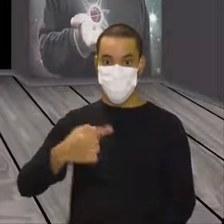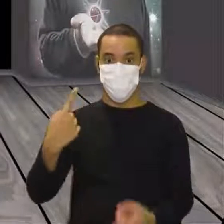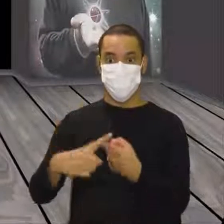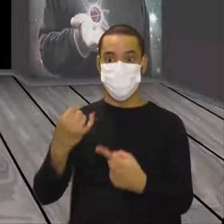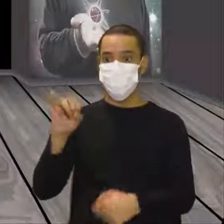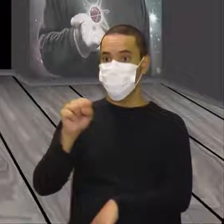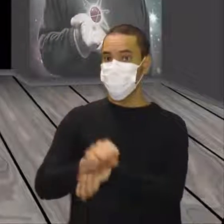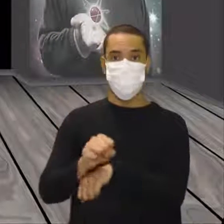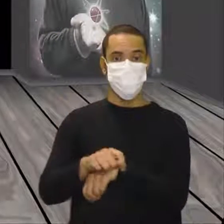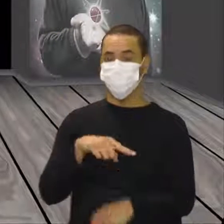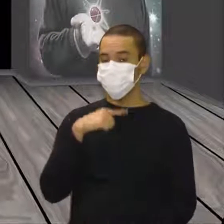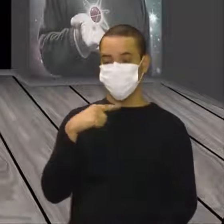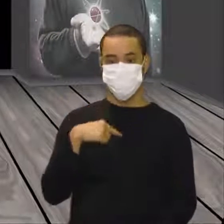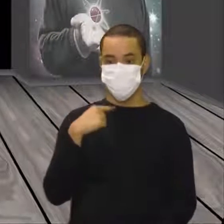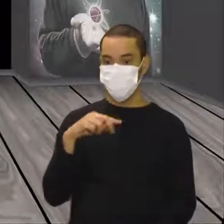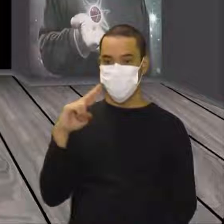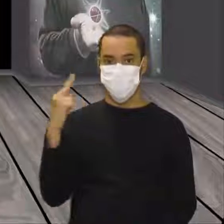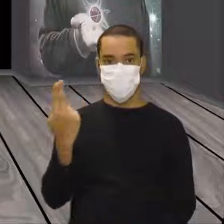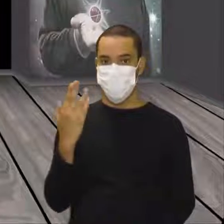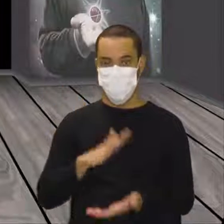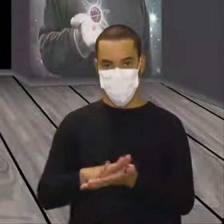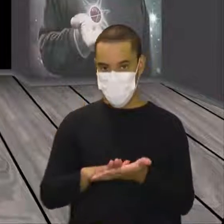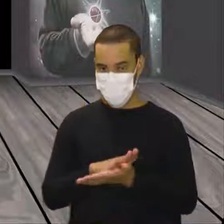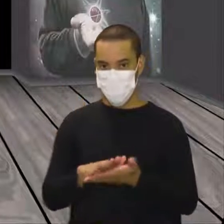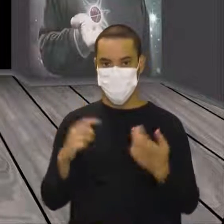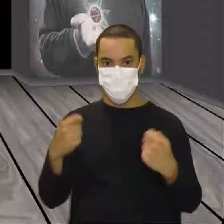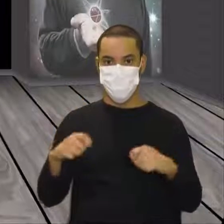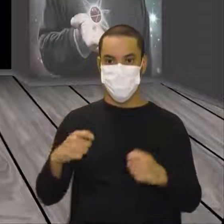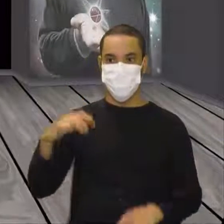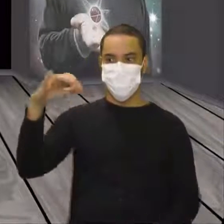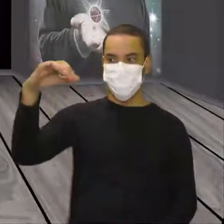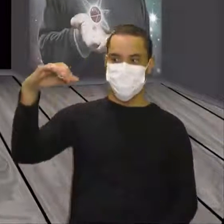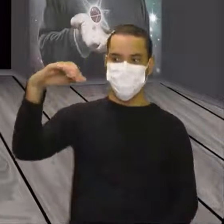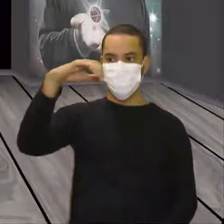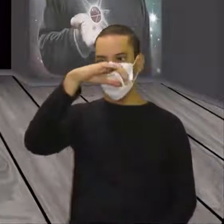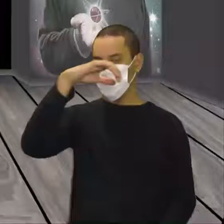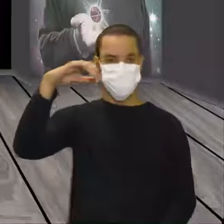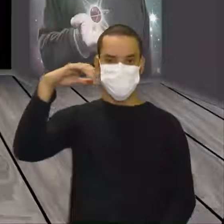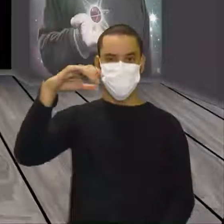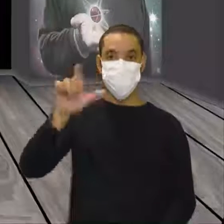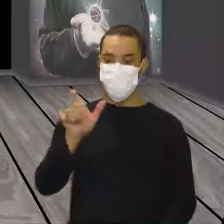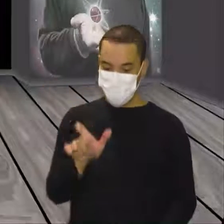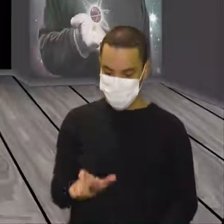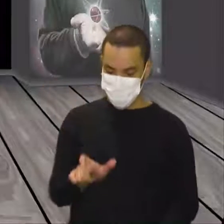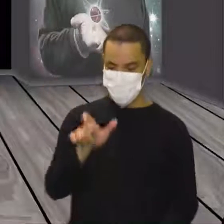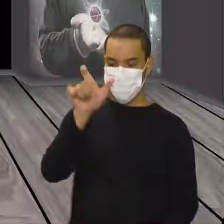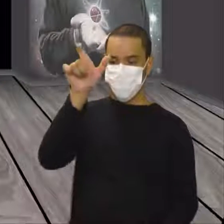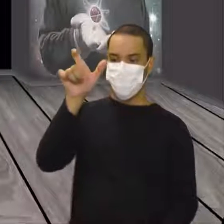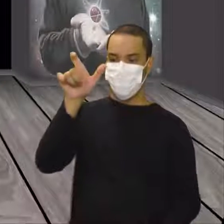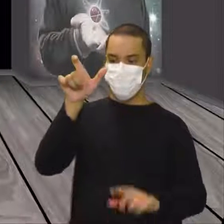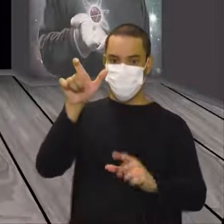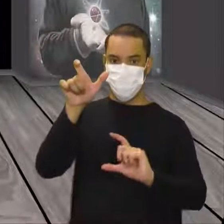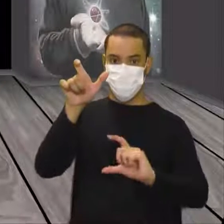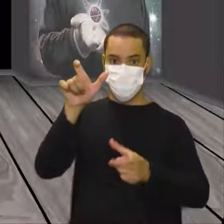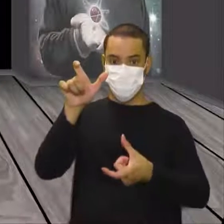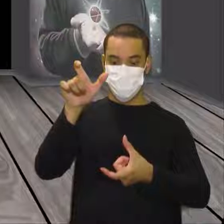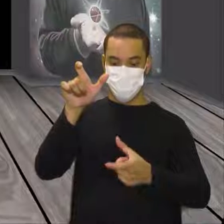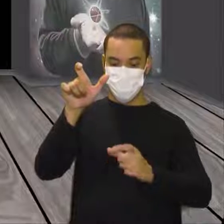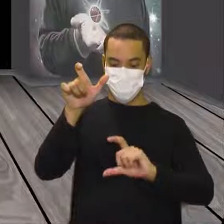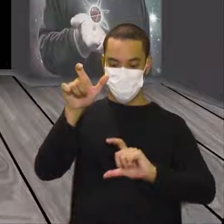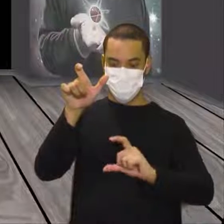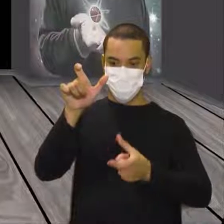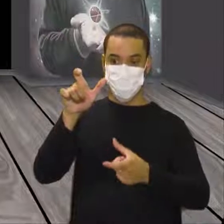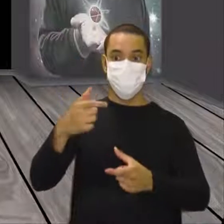parada não vai acontecer nada. Senão teria que movimentar os ímãs. Então, como ela está girando, está modificando ali o